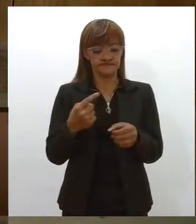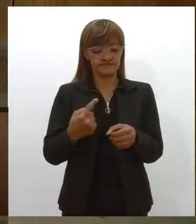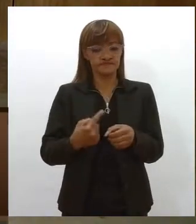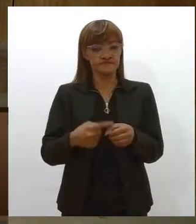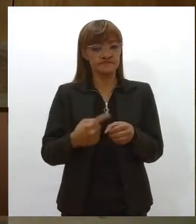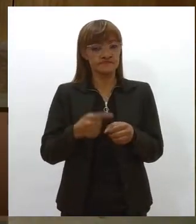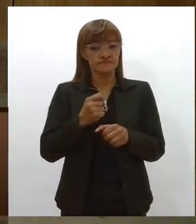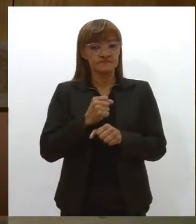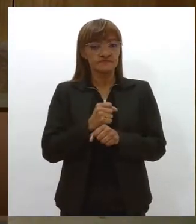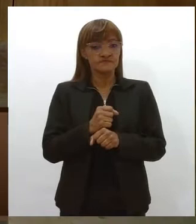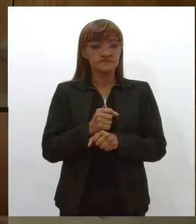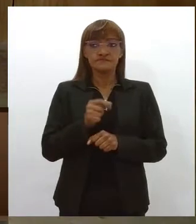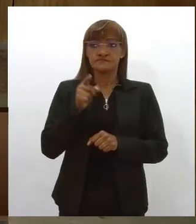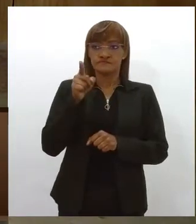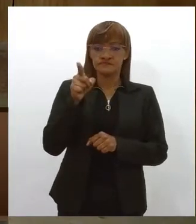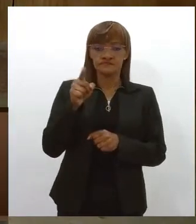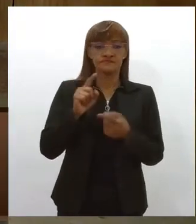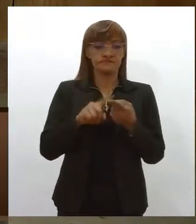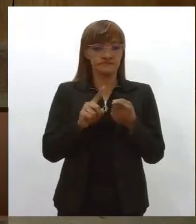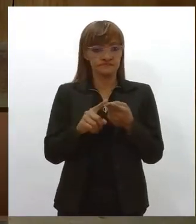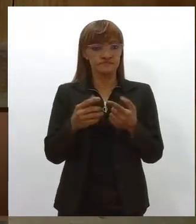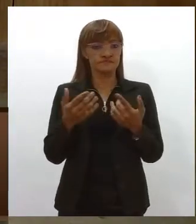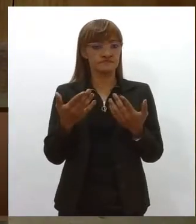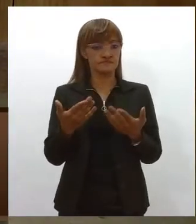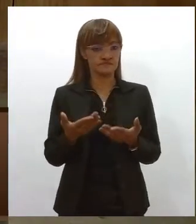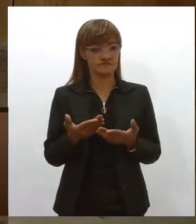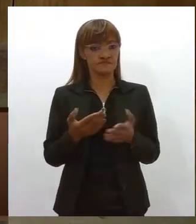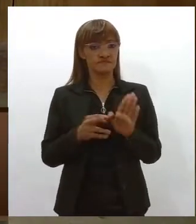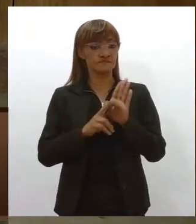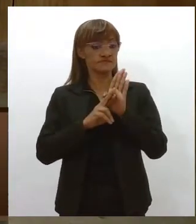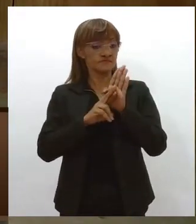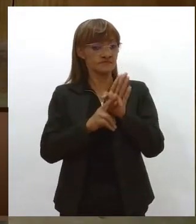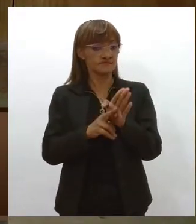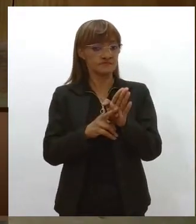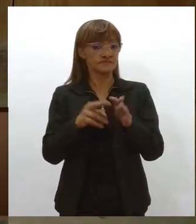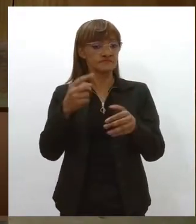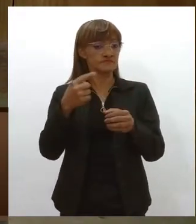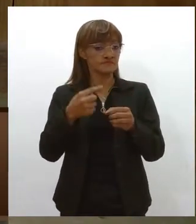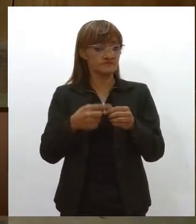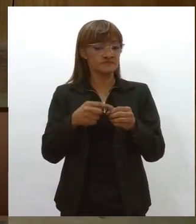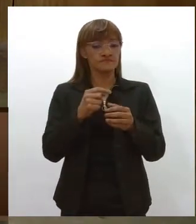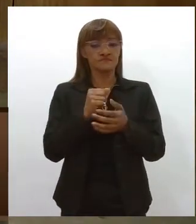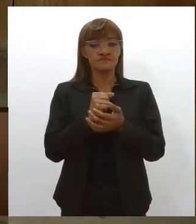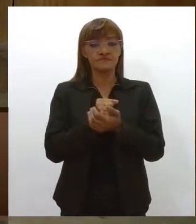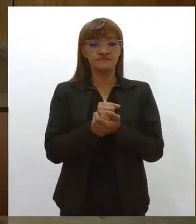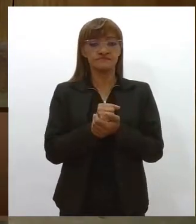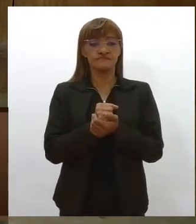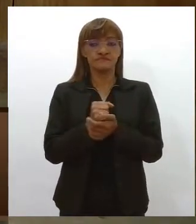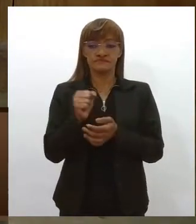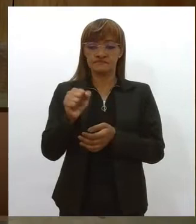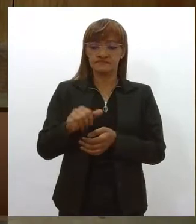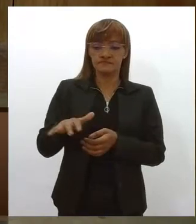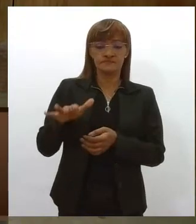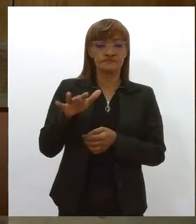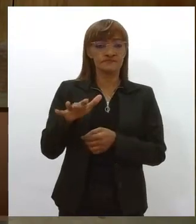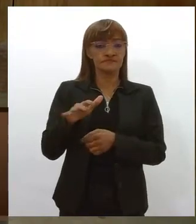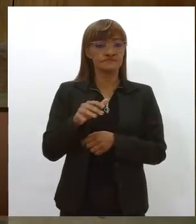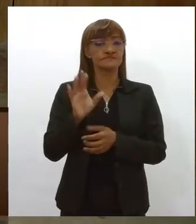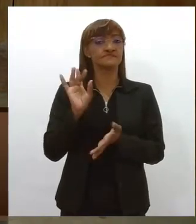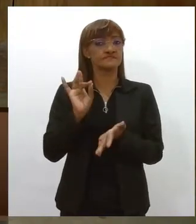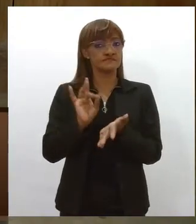Você é uma dessa representatividade do interior do estado e região. Realmente,